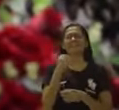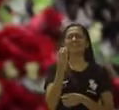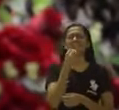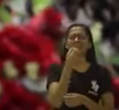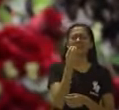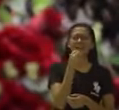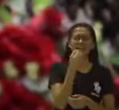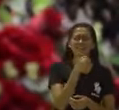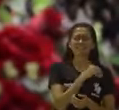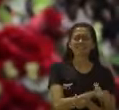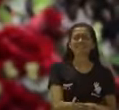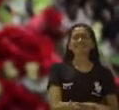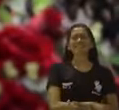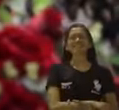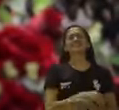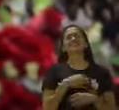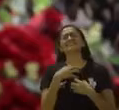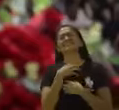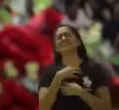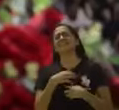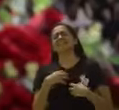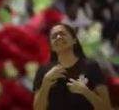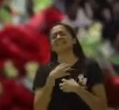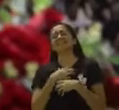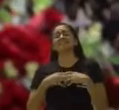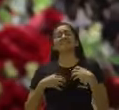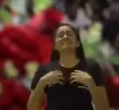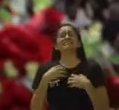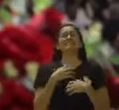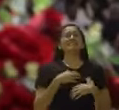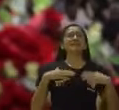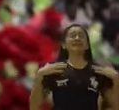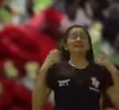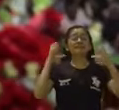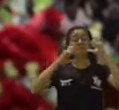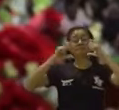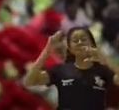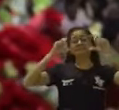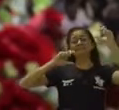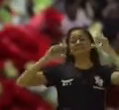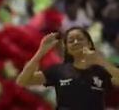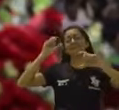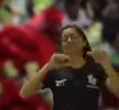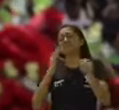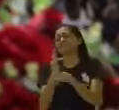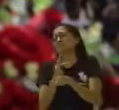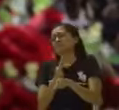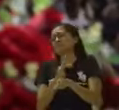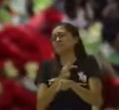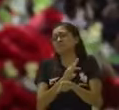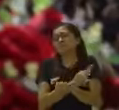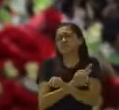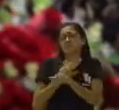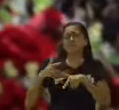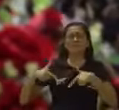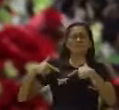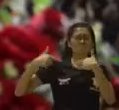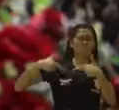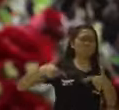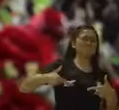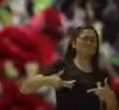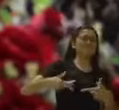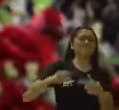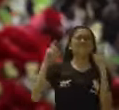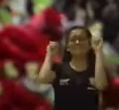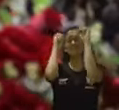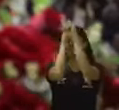fragilizado, com um sentimento de desistência, dizendo: eu não aguento mais, é muita luta, é muita prova, é